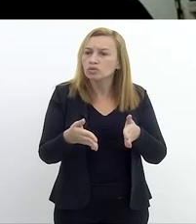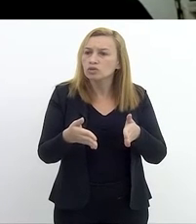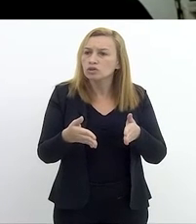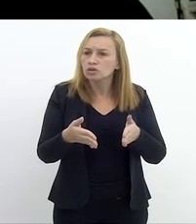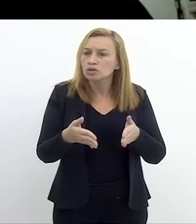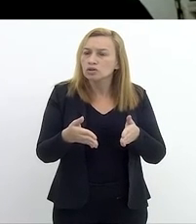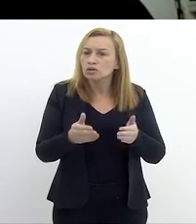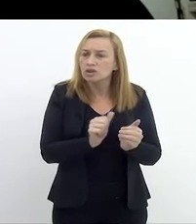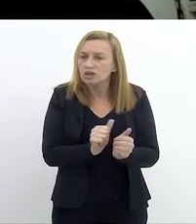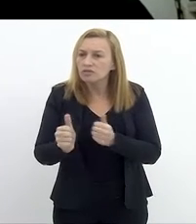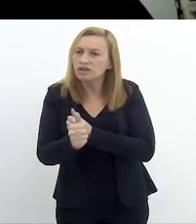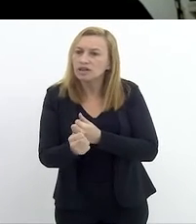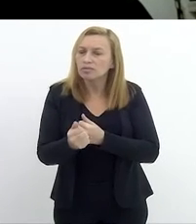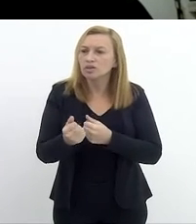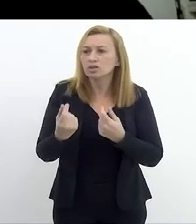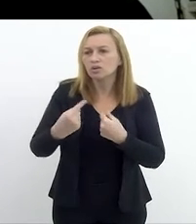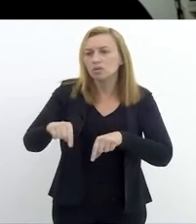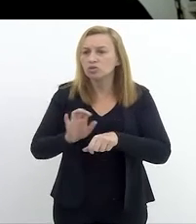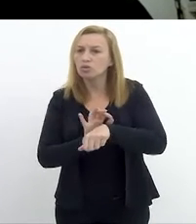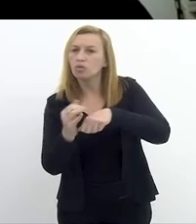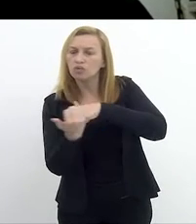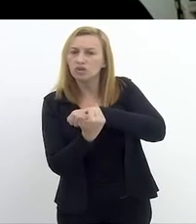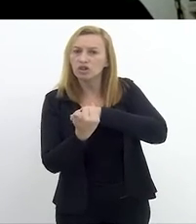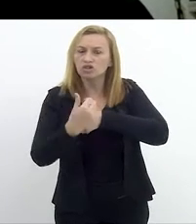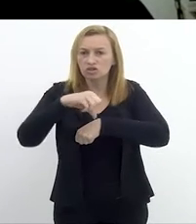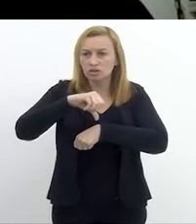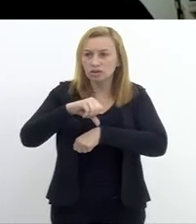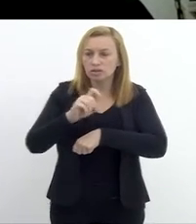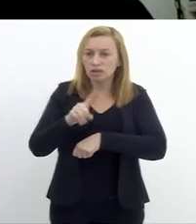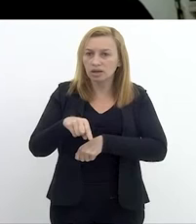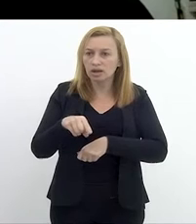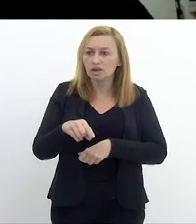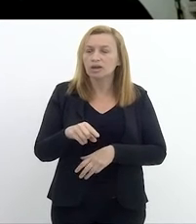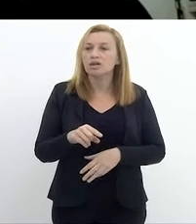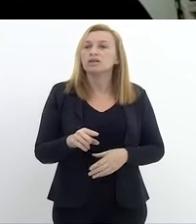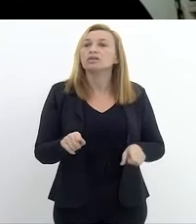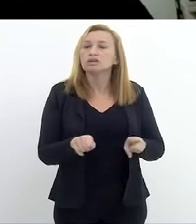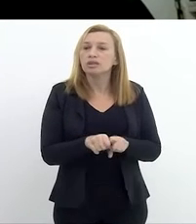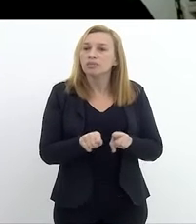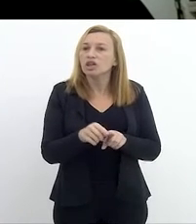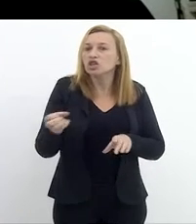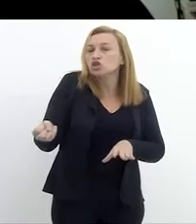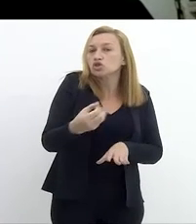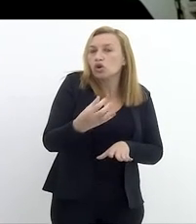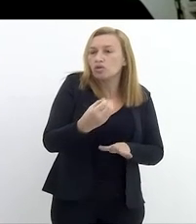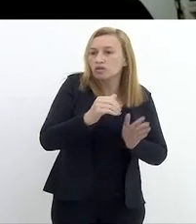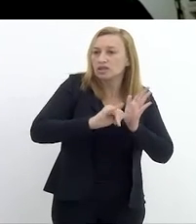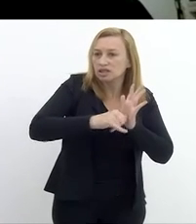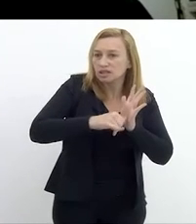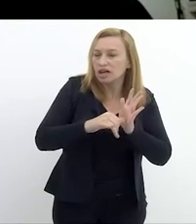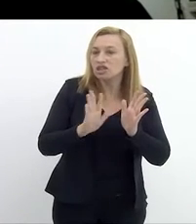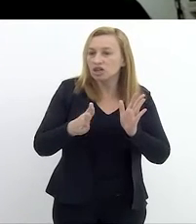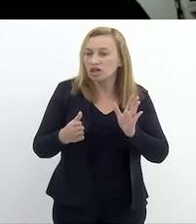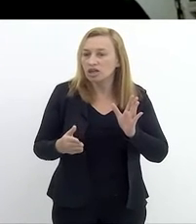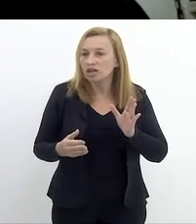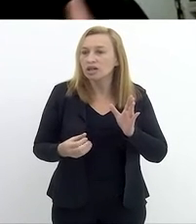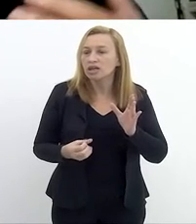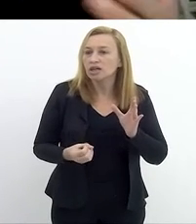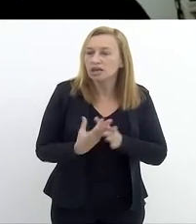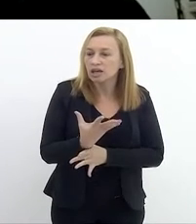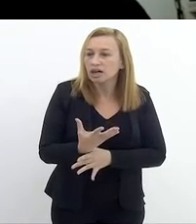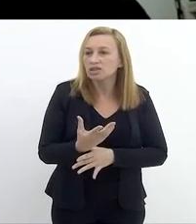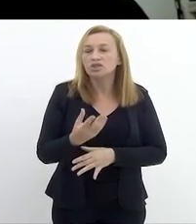no ano passado, foram lançados editais com foco no enfrentamento da Covid, né?